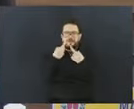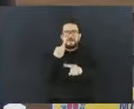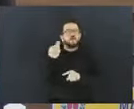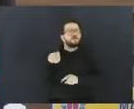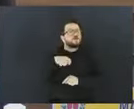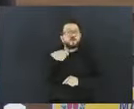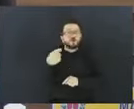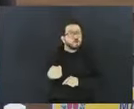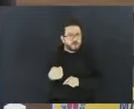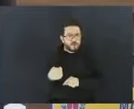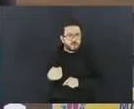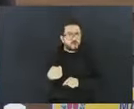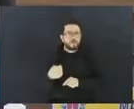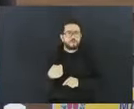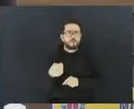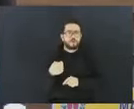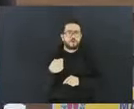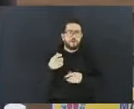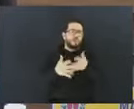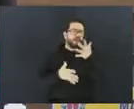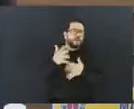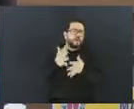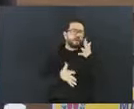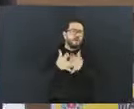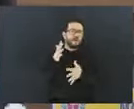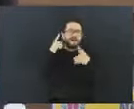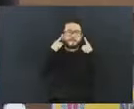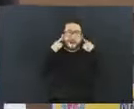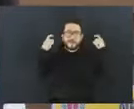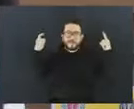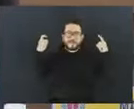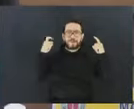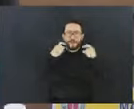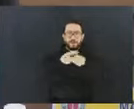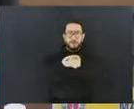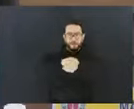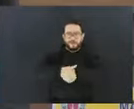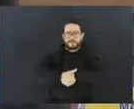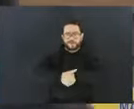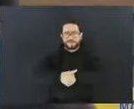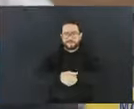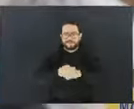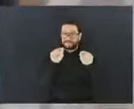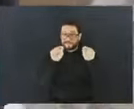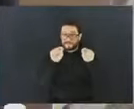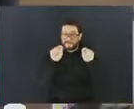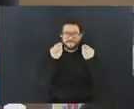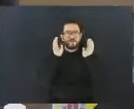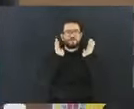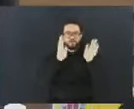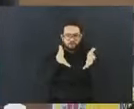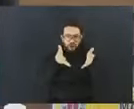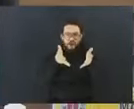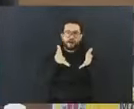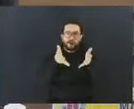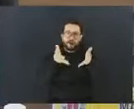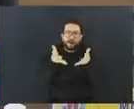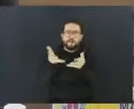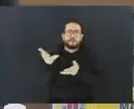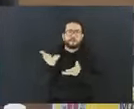vizinhança, barulho durante a noite. A gente já tratou diversas vezes aqui nessa casa sobre isso, sobre Baderna ali